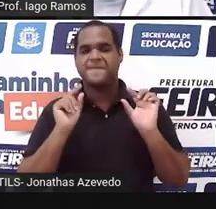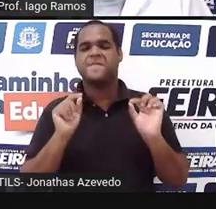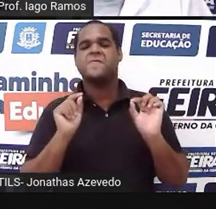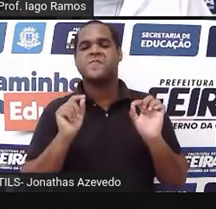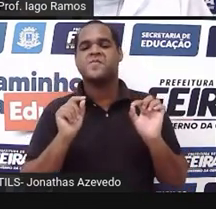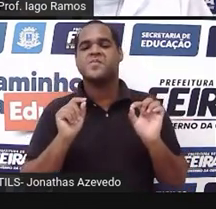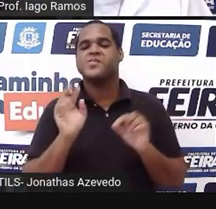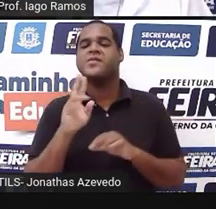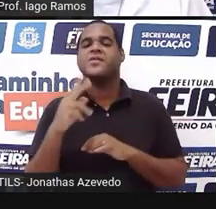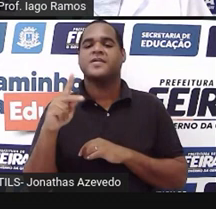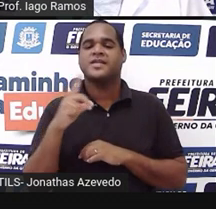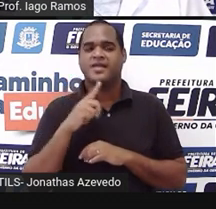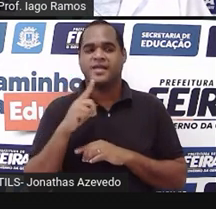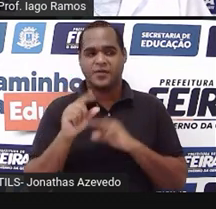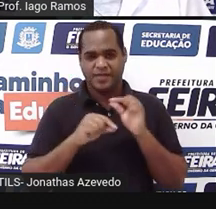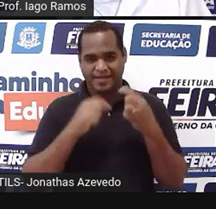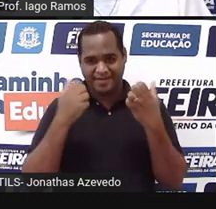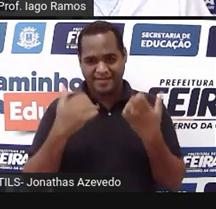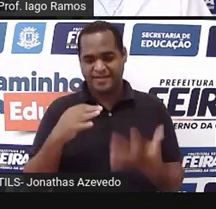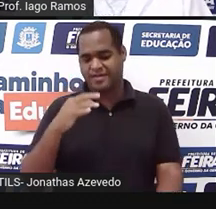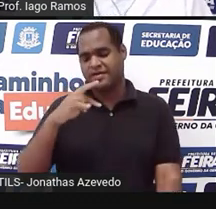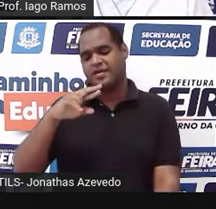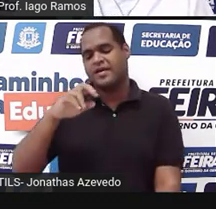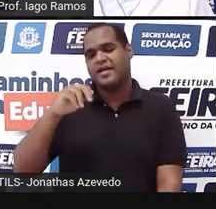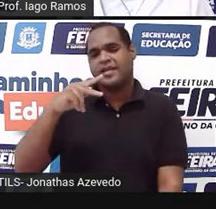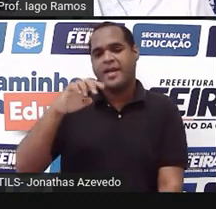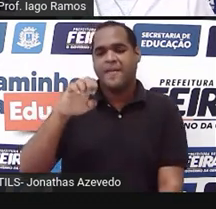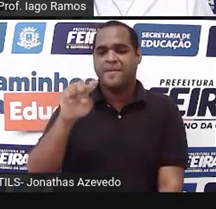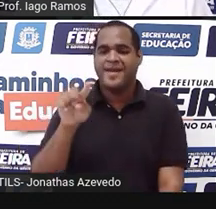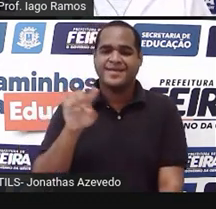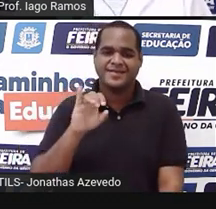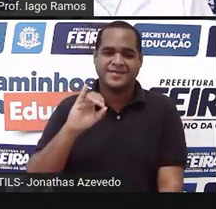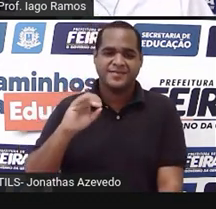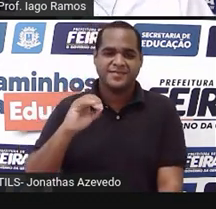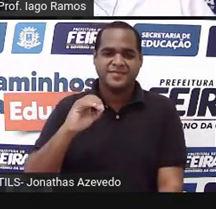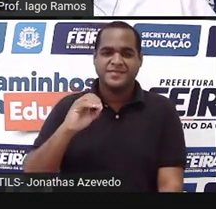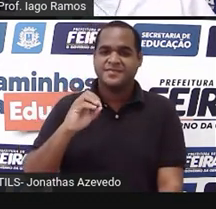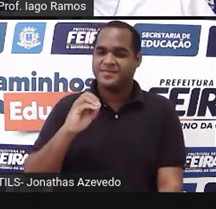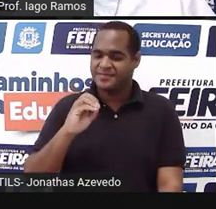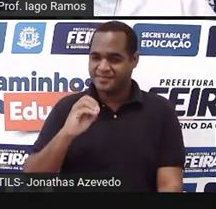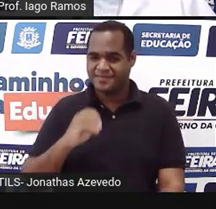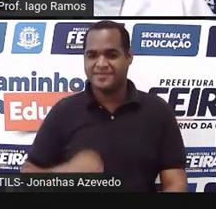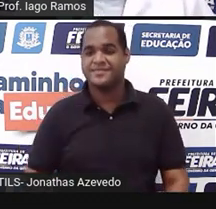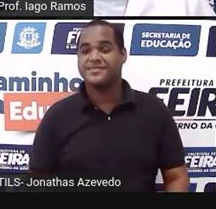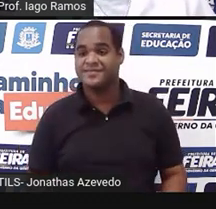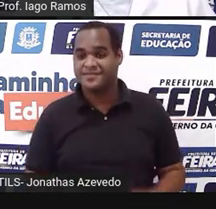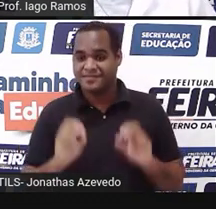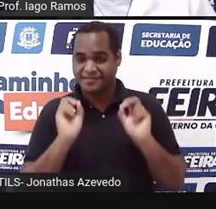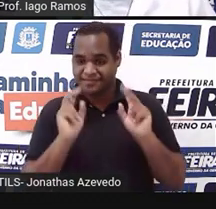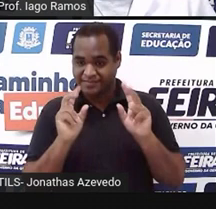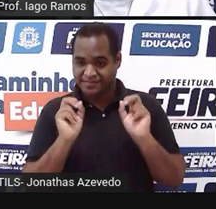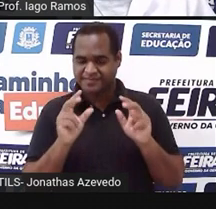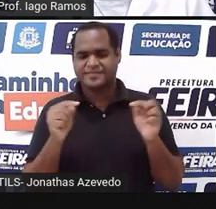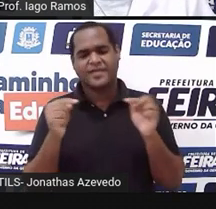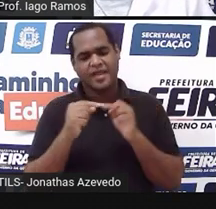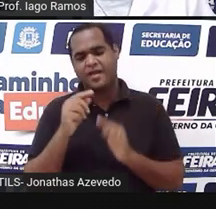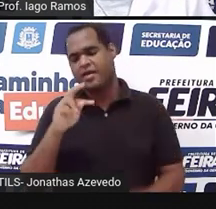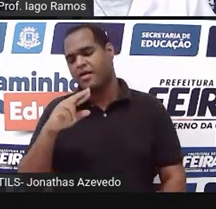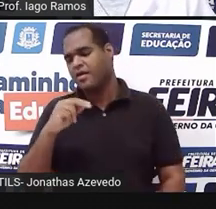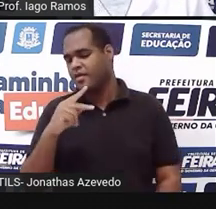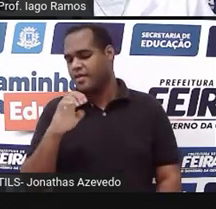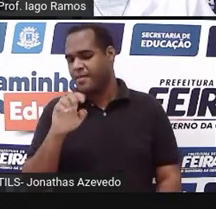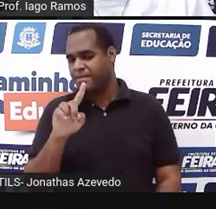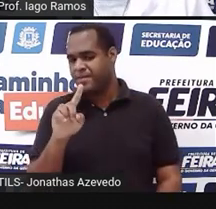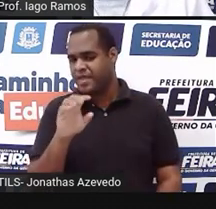o nome desse quadrilátero é o trapézio tá bom esse é o trapézio